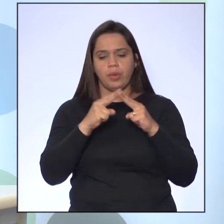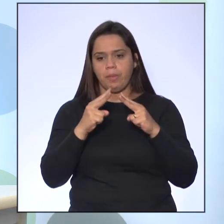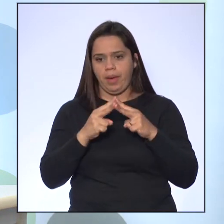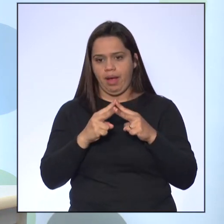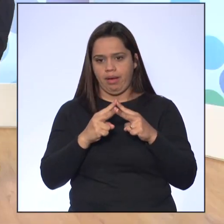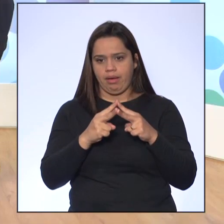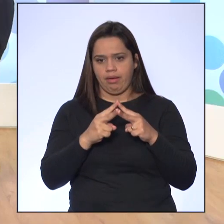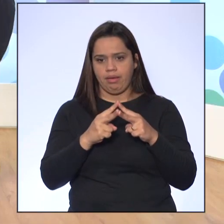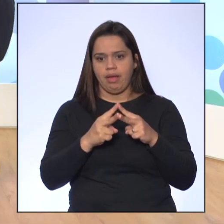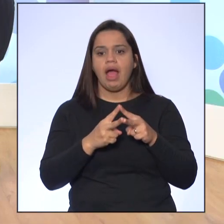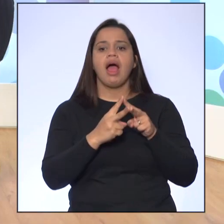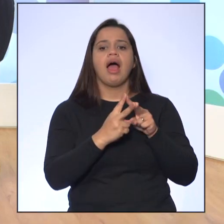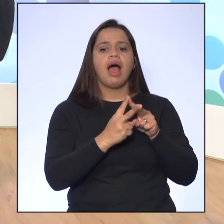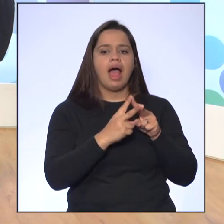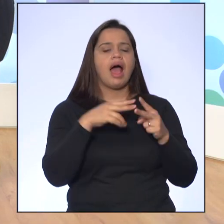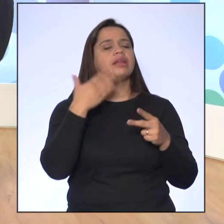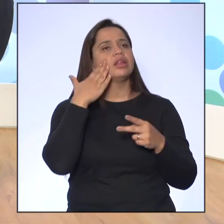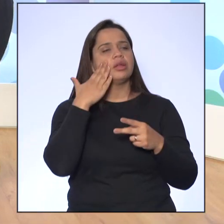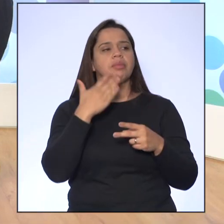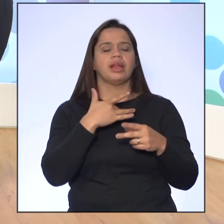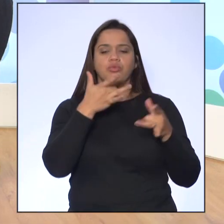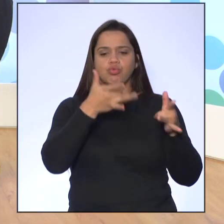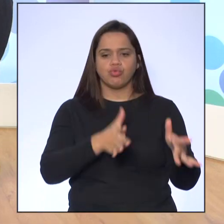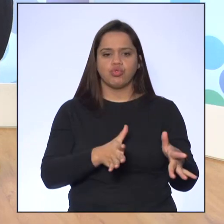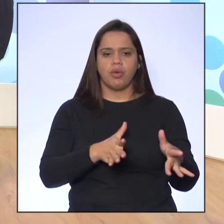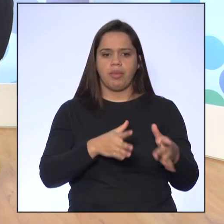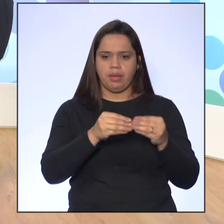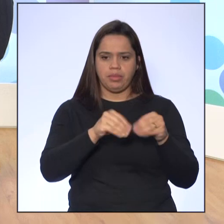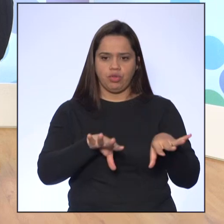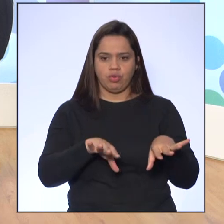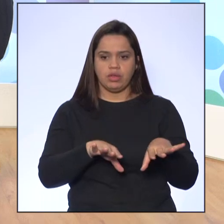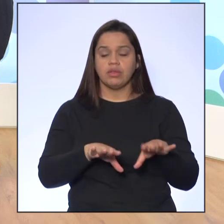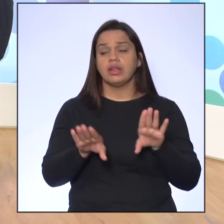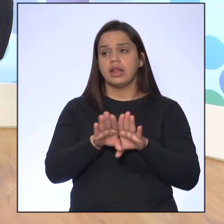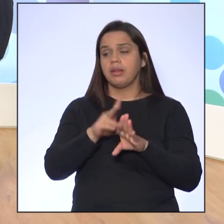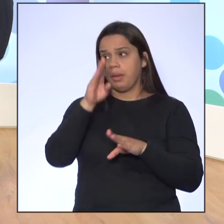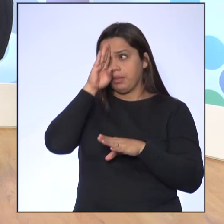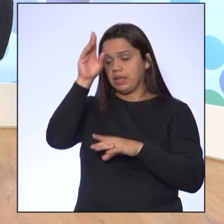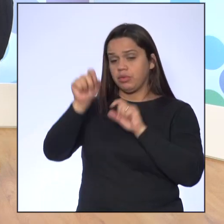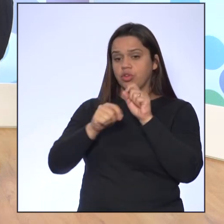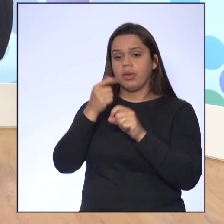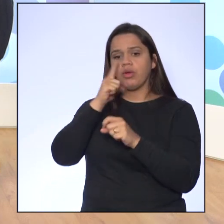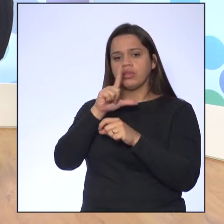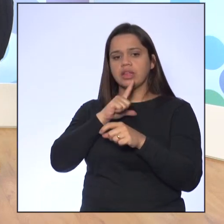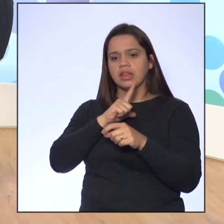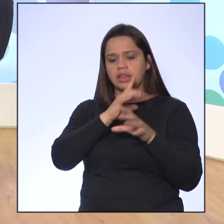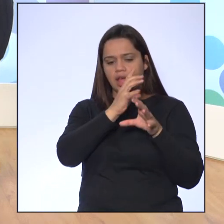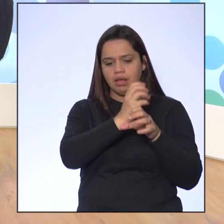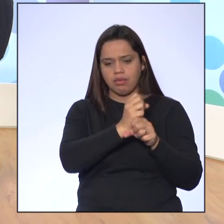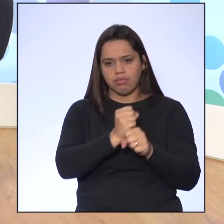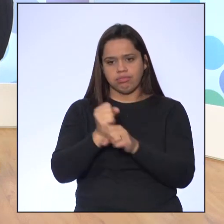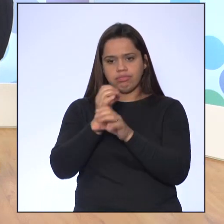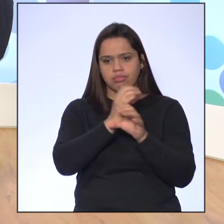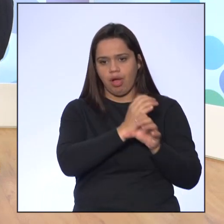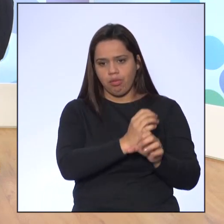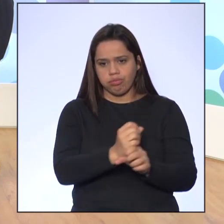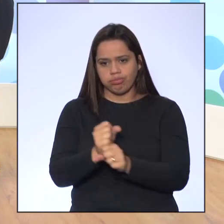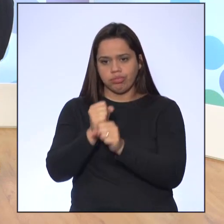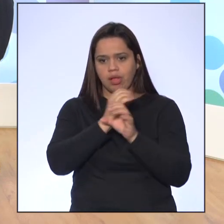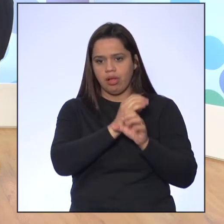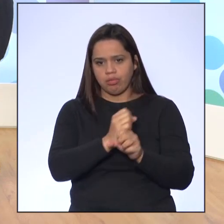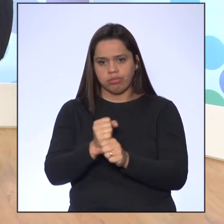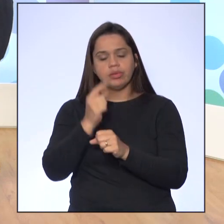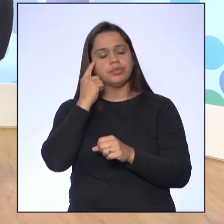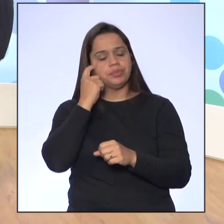Fechou, para não sobrar, não ter desperdício depois, Isso, né? E principalmente para eles conseguirem terem uma contagem, né? Para eles conseguirem ter uma contagem. Agora